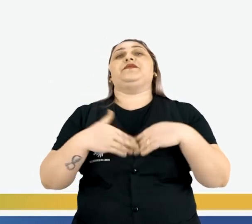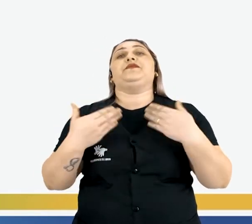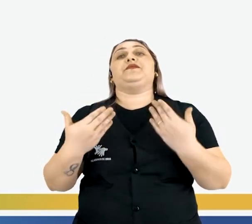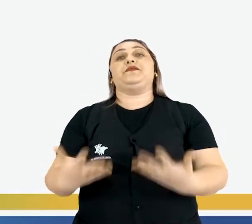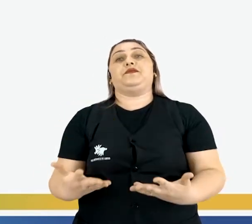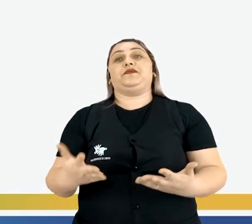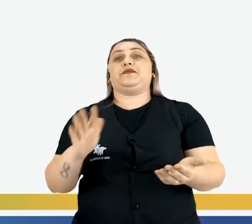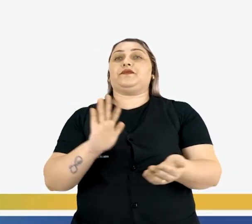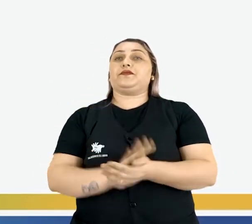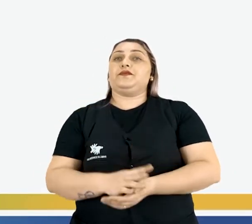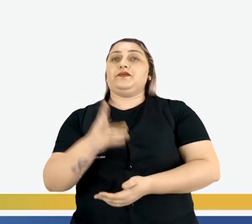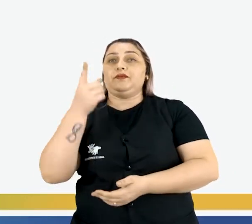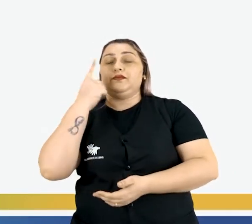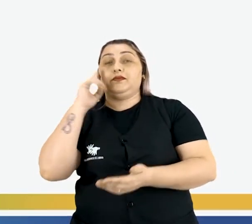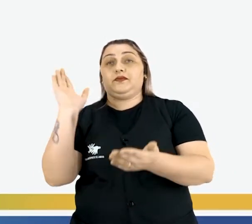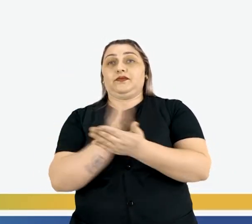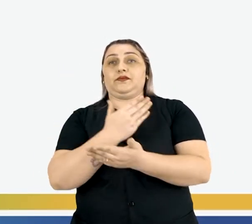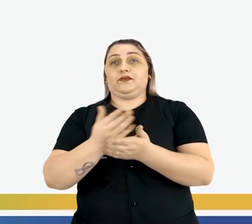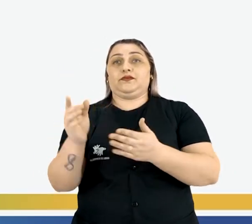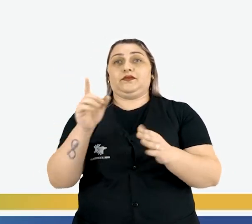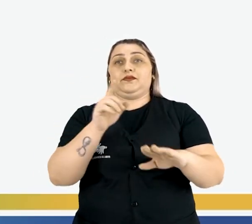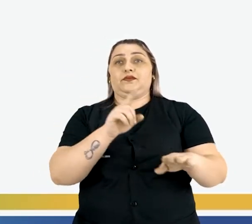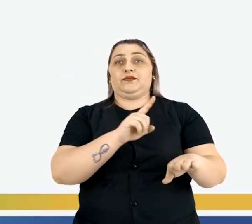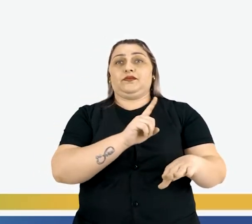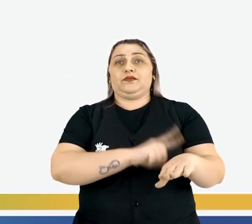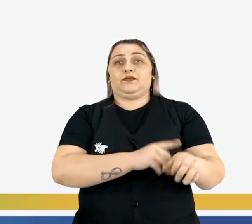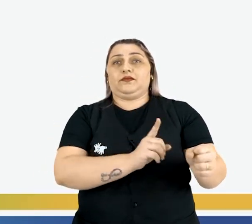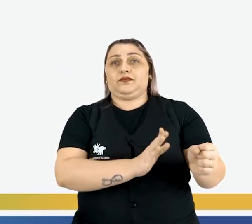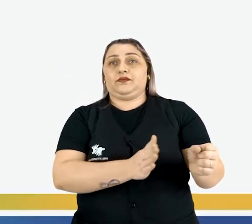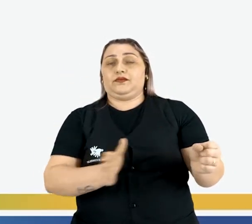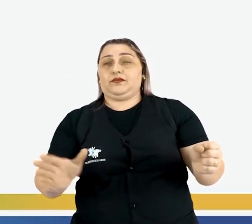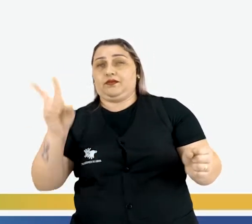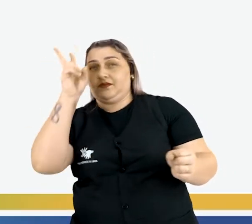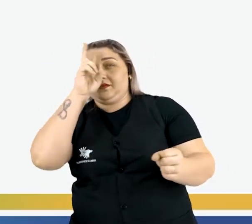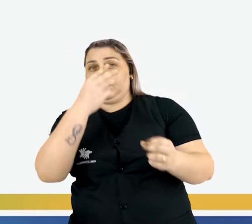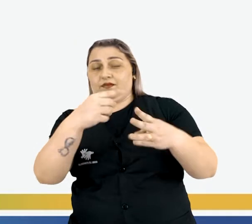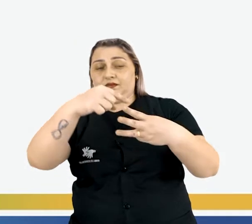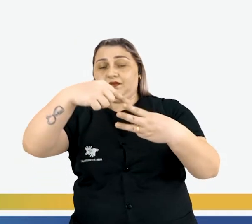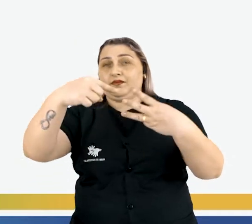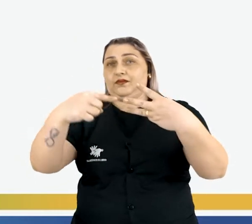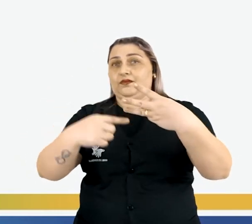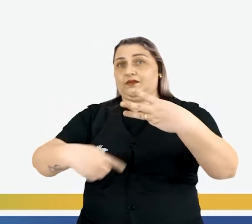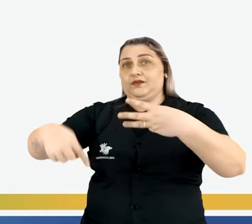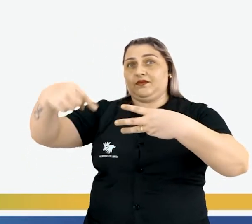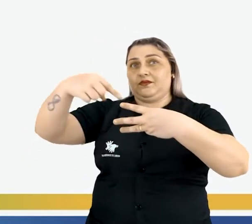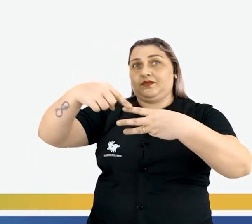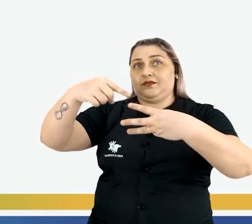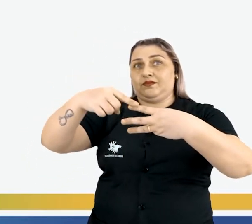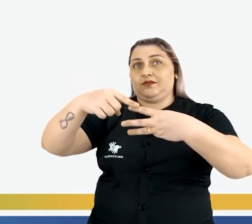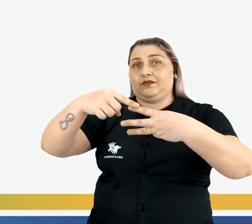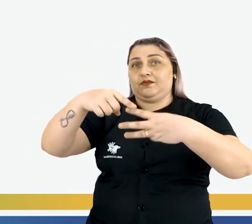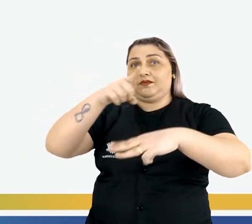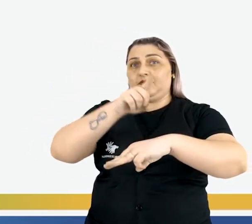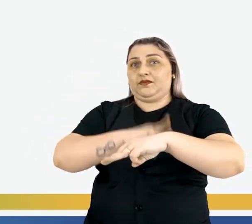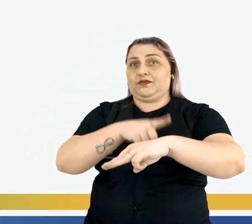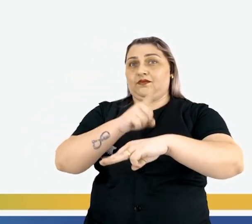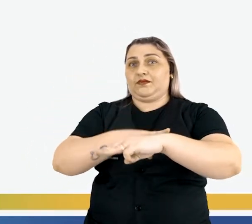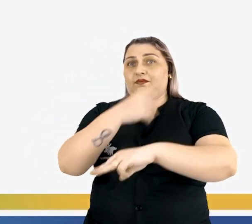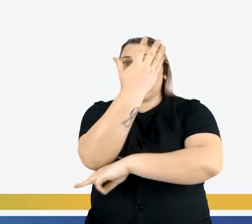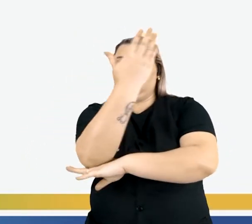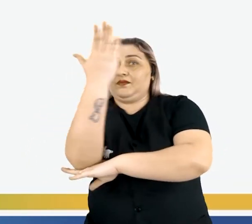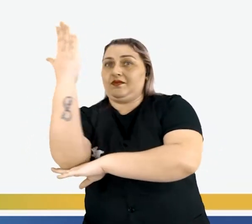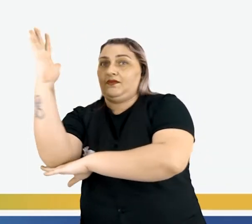Então, revendo alguns tipos de tempo. Vocês lembram? 3 tipos de tempo? O tempo da